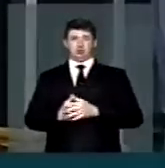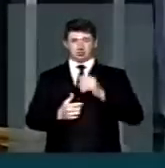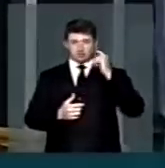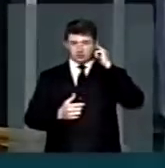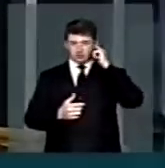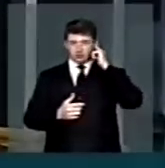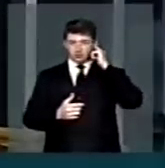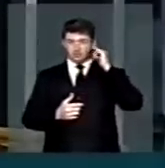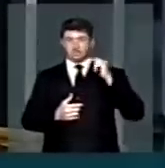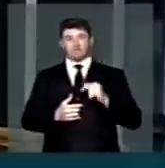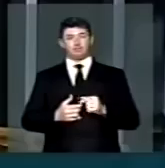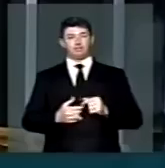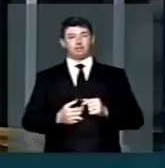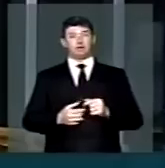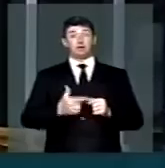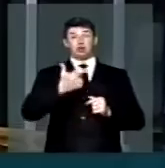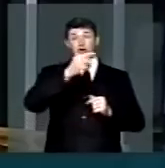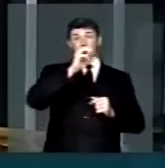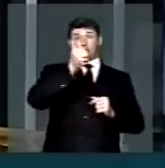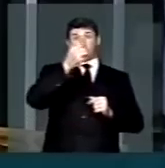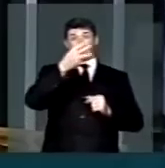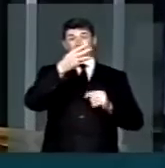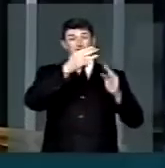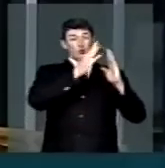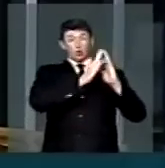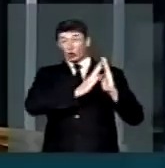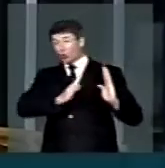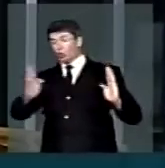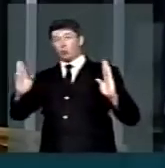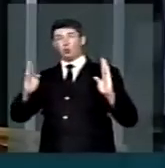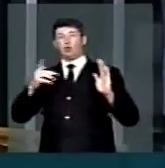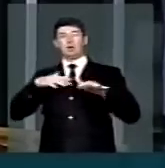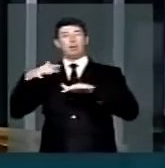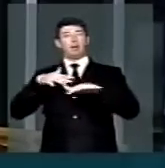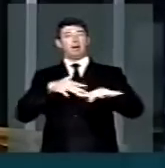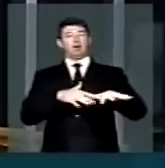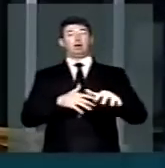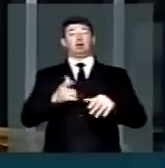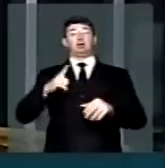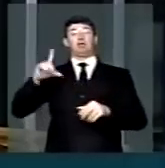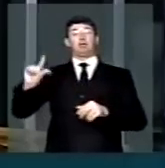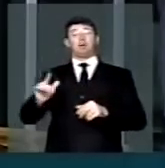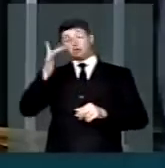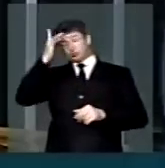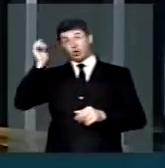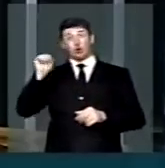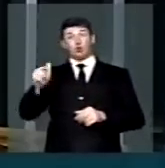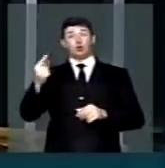Em toda 2013, com todas as manifestações de rua, foram menos presos,